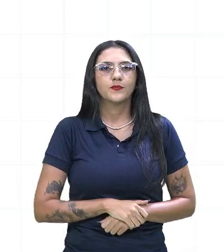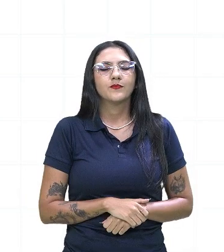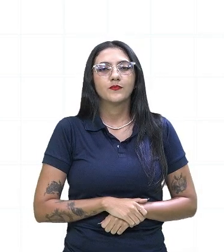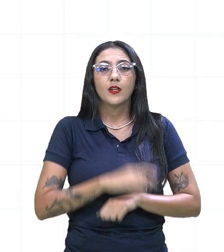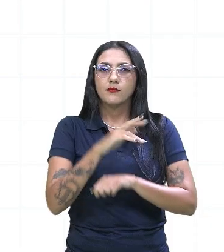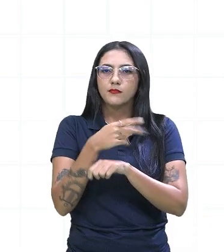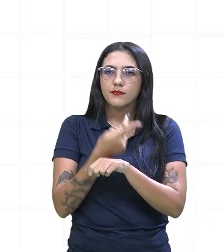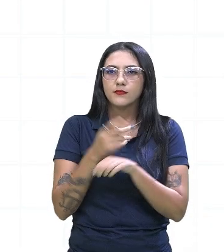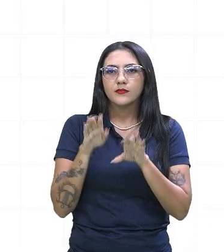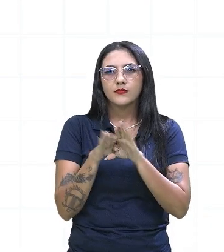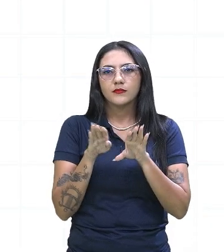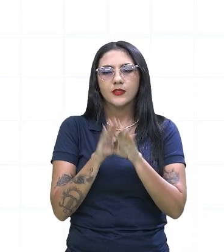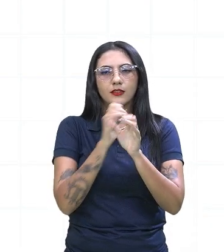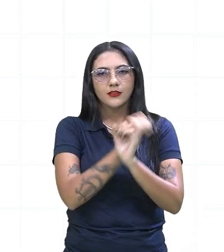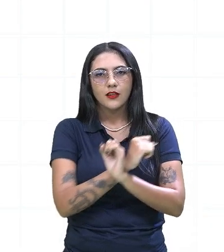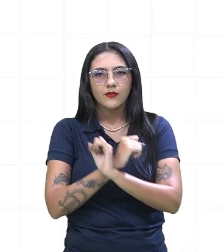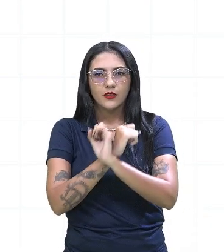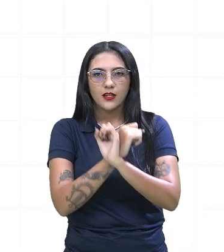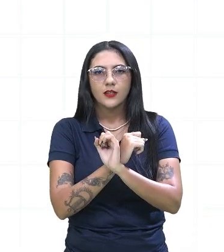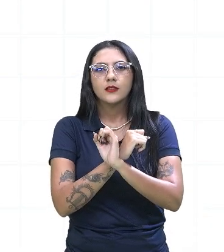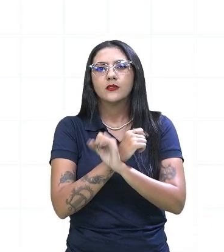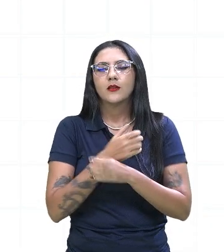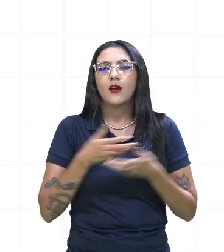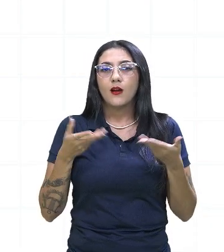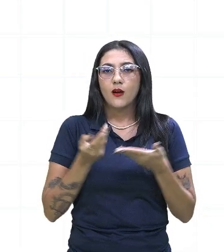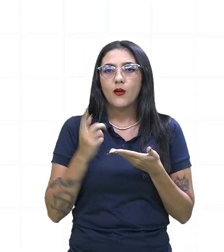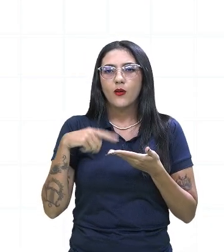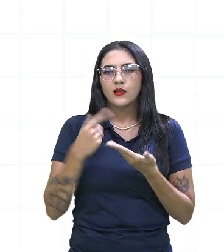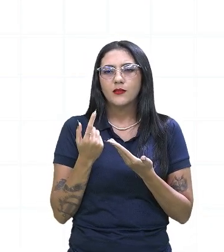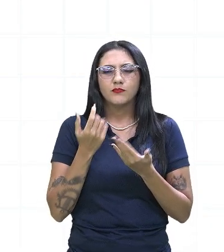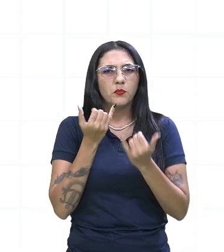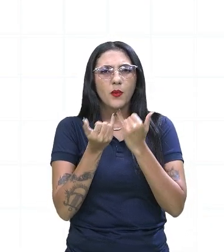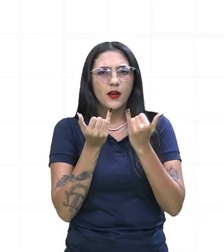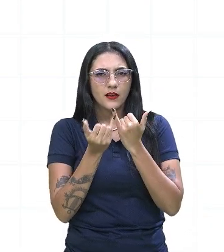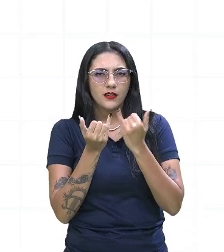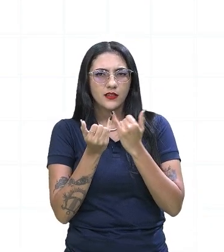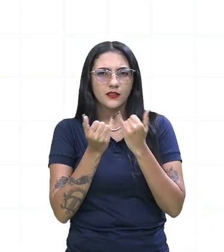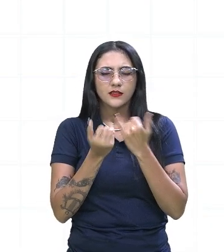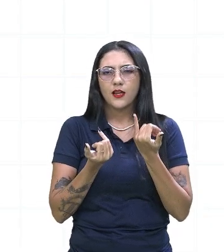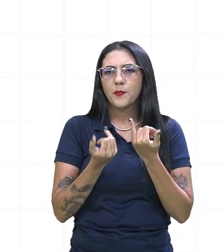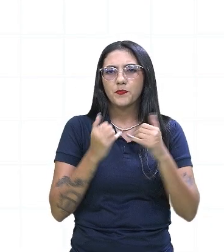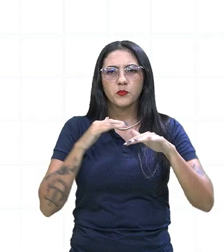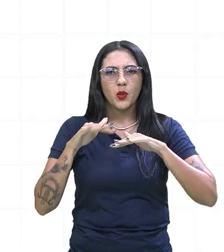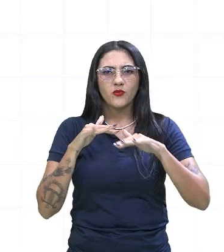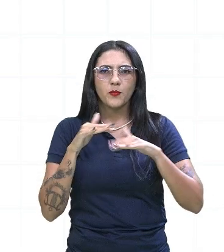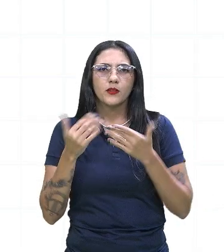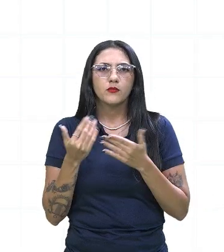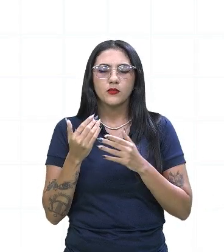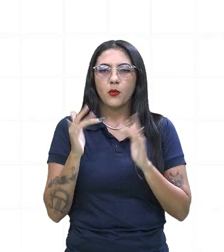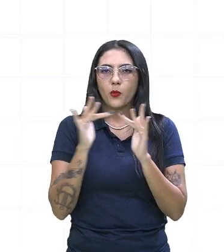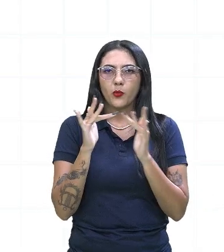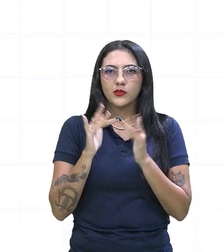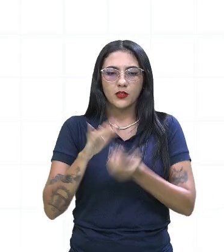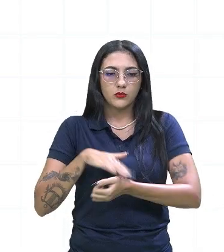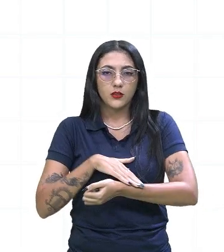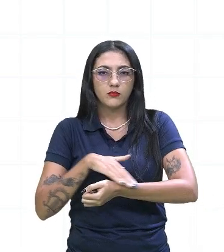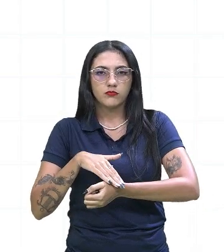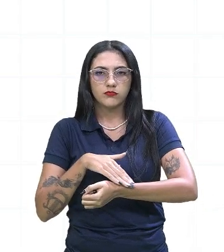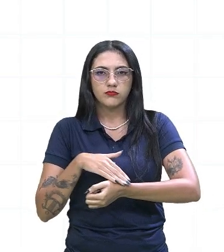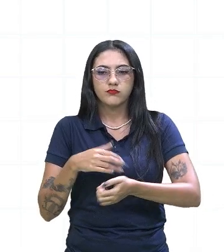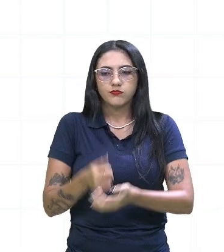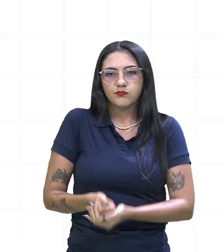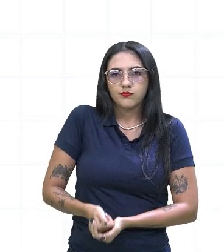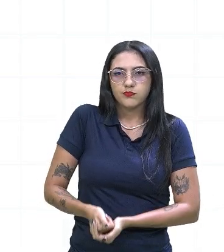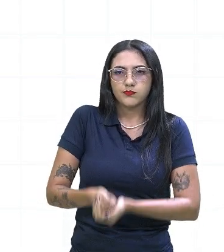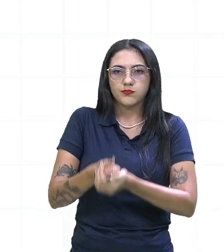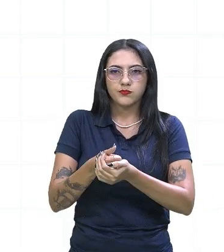a defesa vai ser um movimento parecido com o de recepção, também usado para posicionar